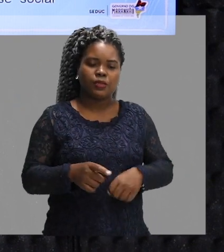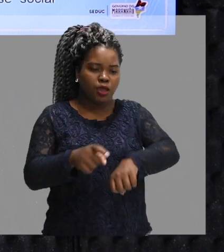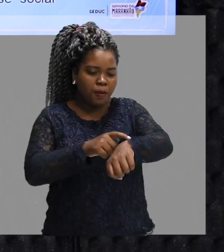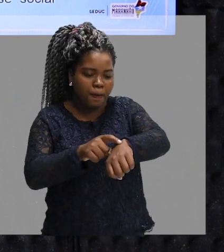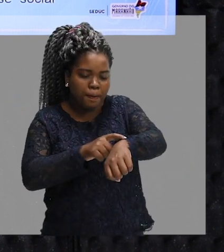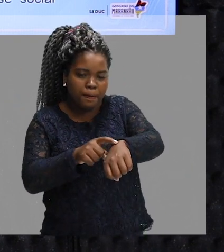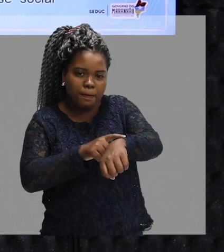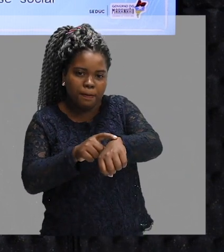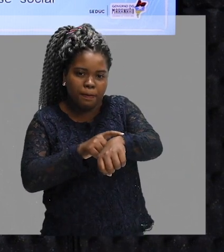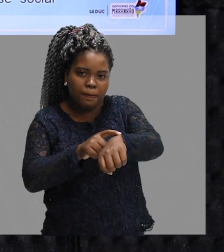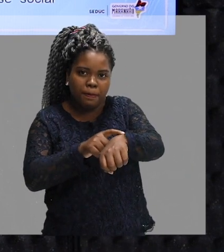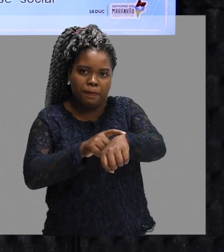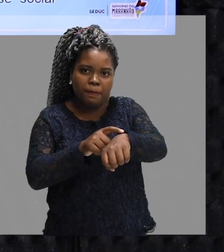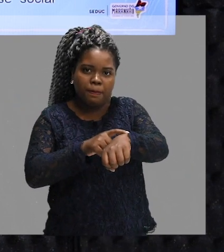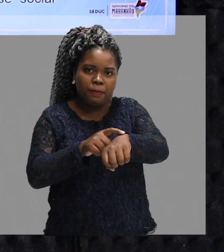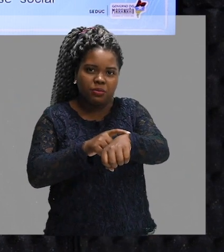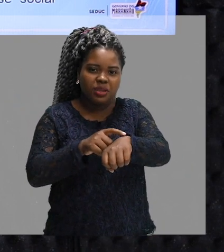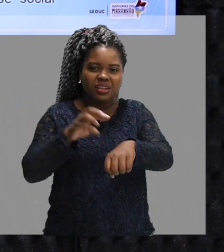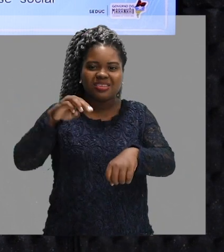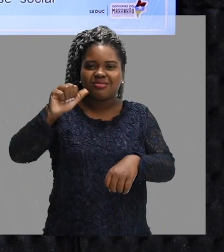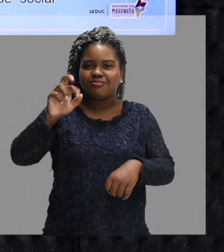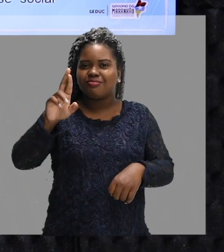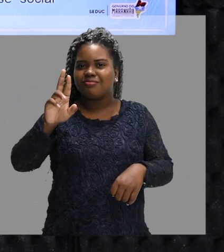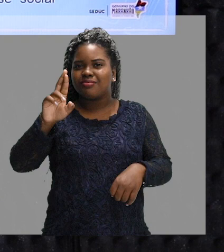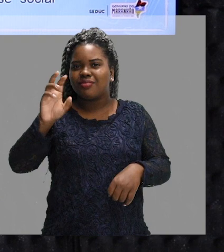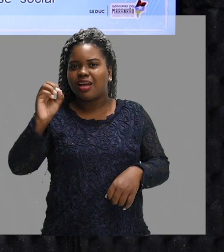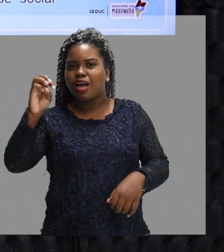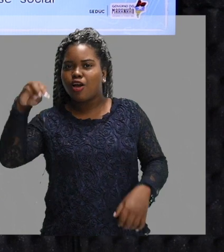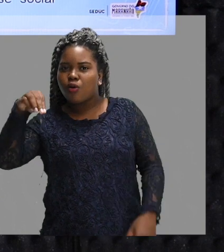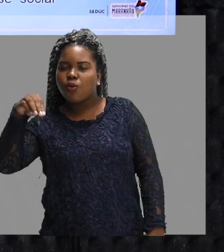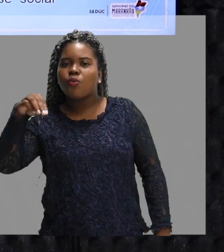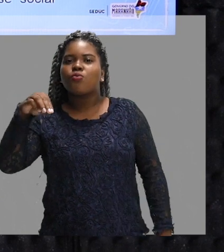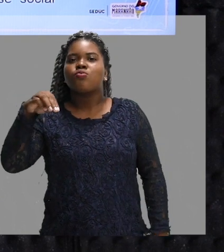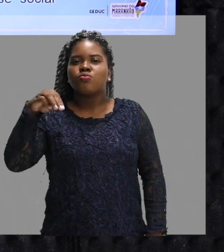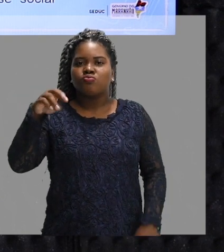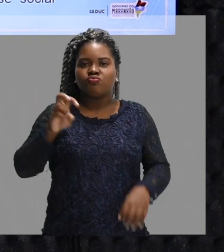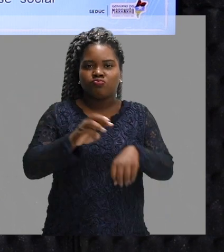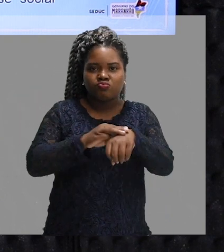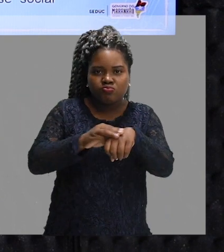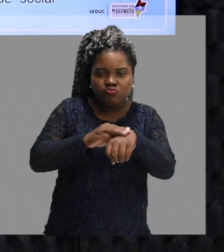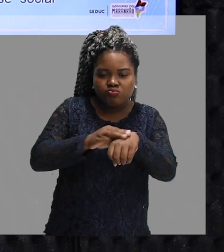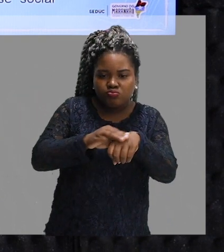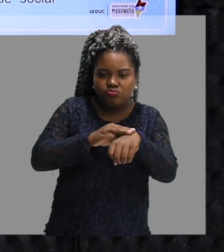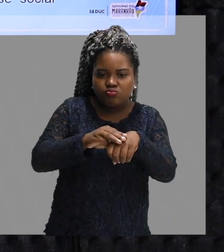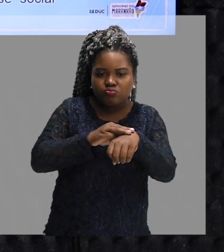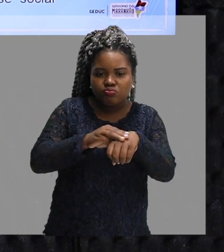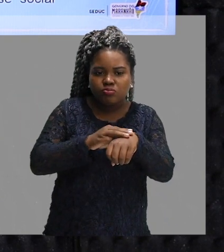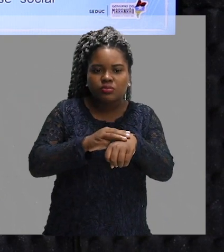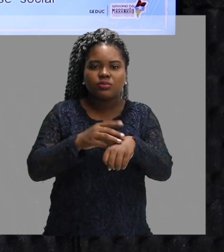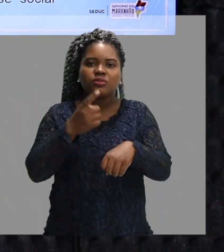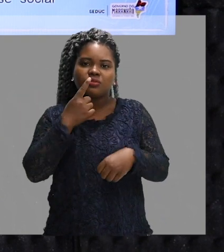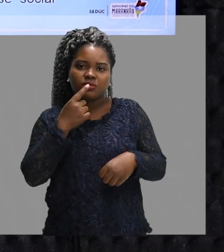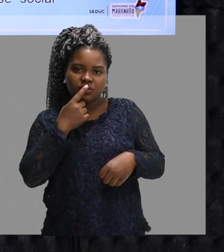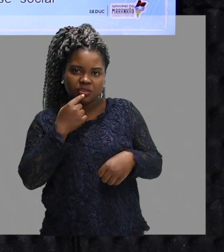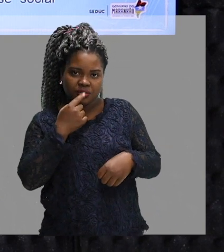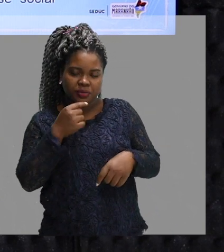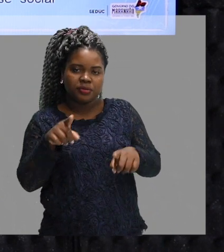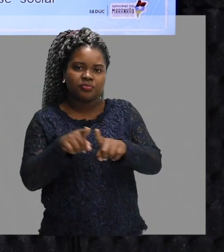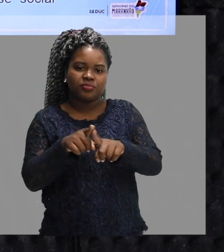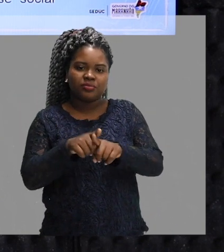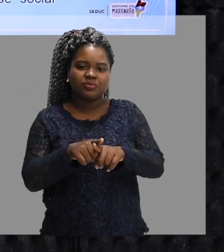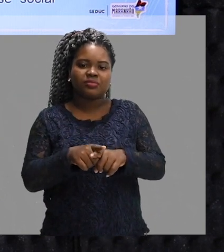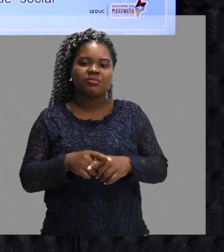do que as mulheres, geralmente entre marrom e ocre, que é a cor da mostarda, né? Vermelho, perdão, e marrom. Ocre